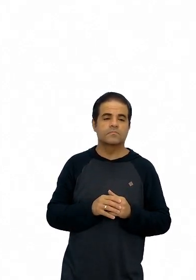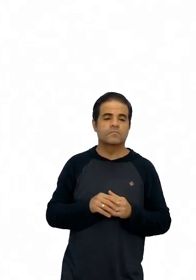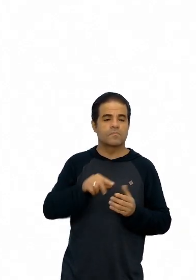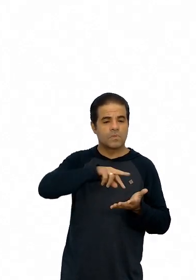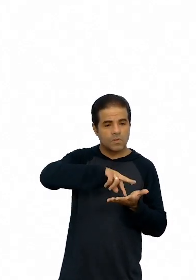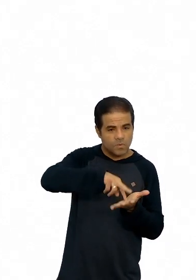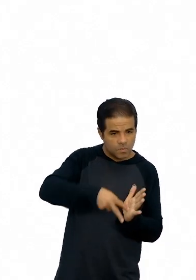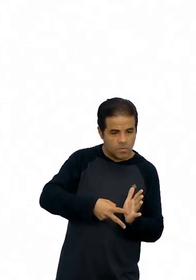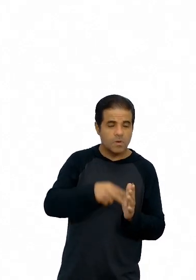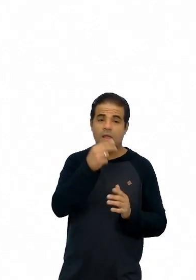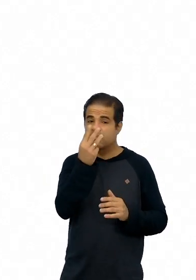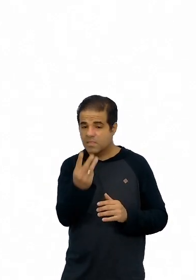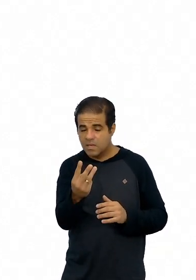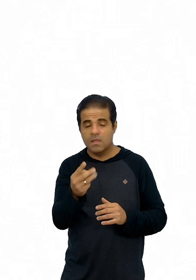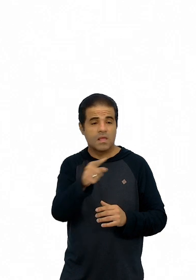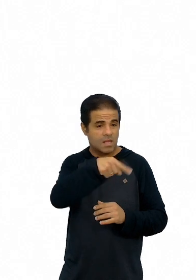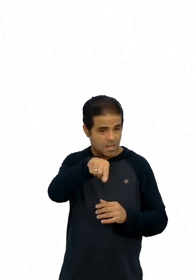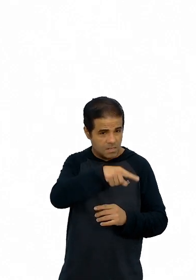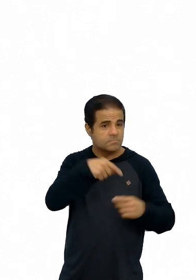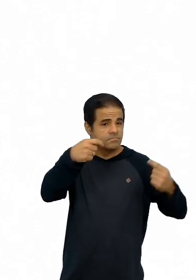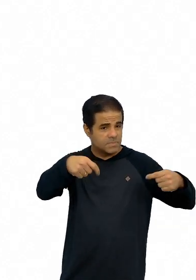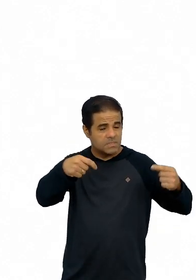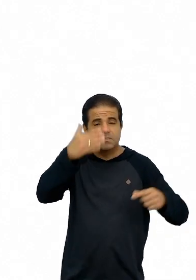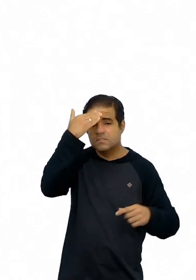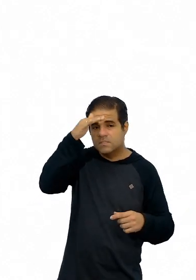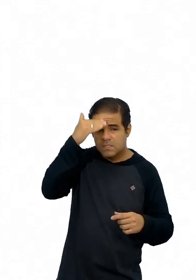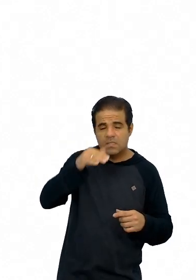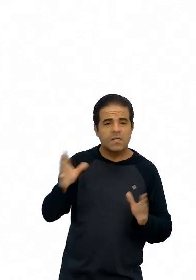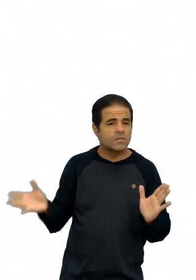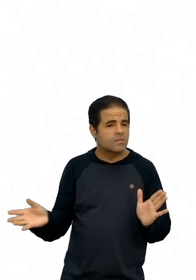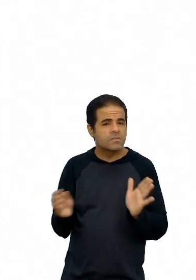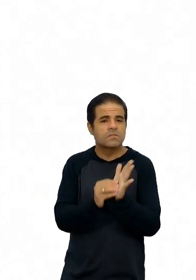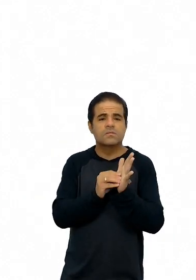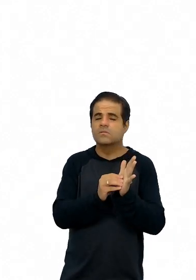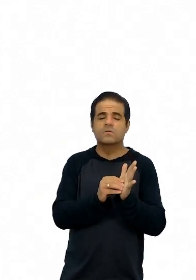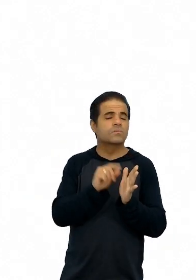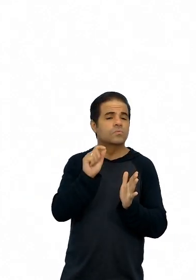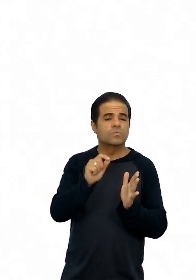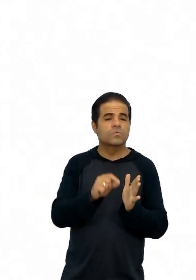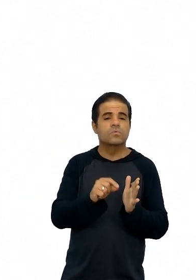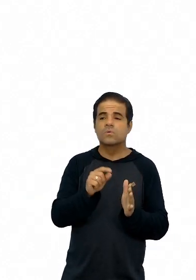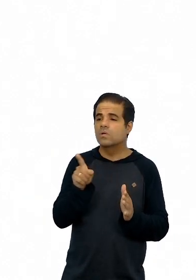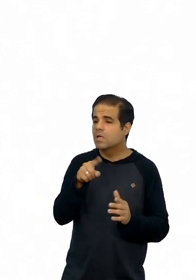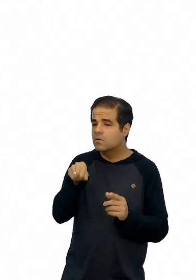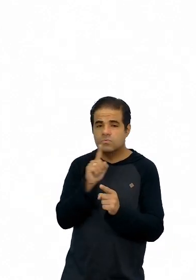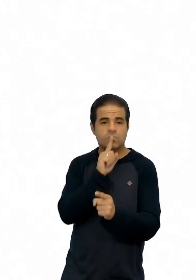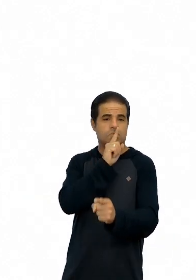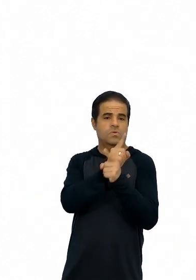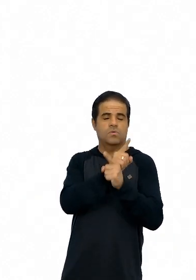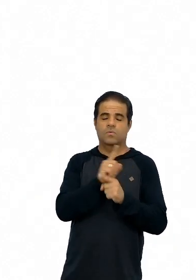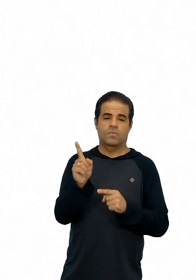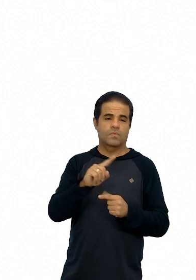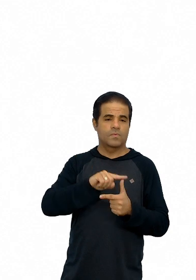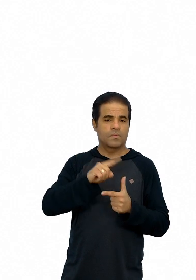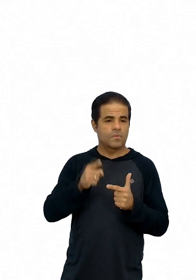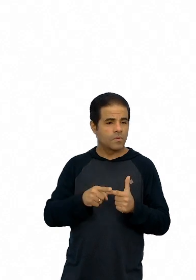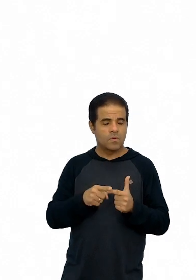tridimensionais para eles entender os ângulos que são formados ali, tá? Para eles não acharem que, para ter um